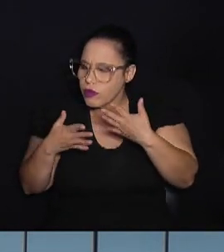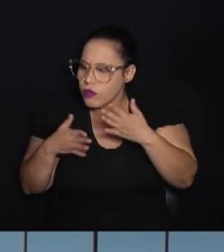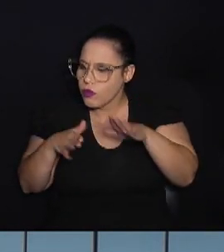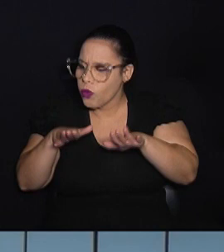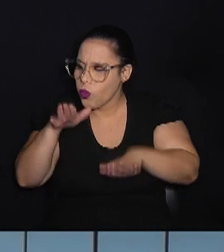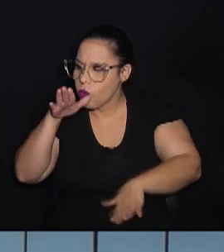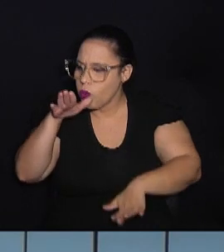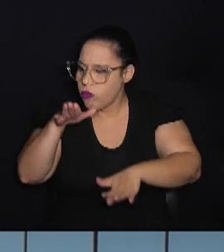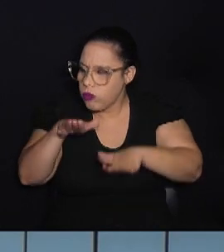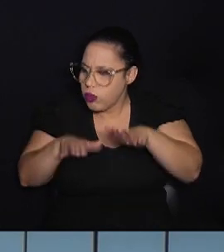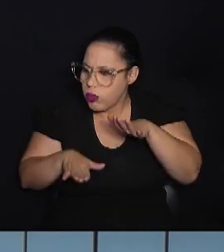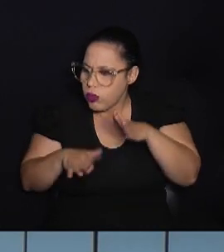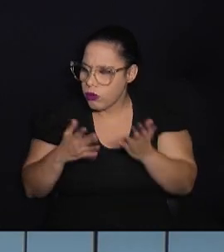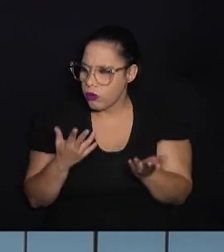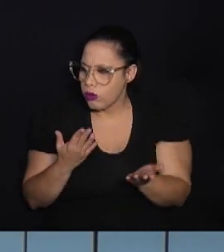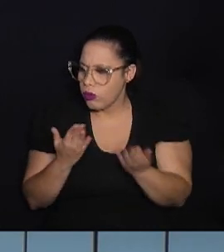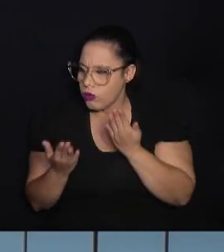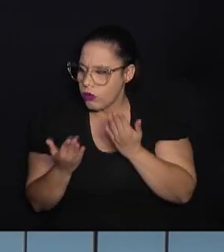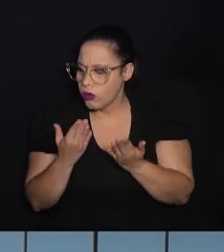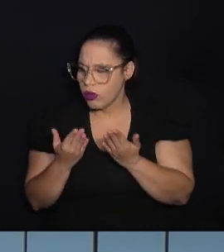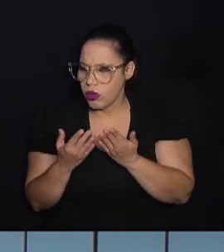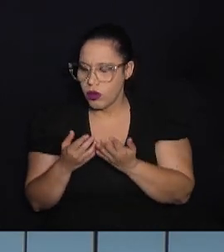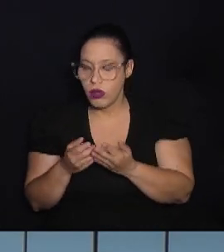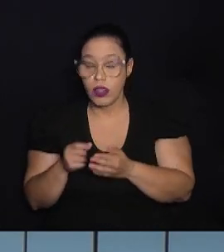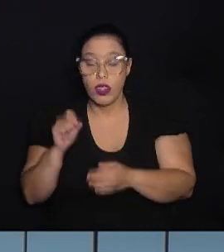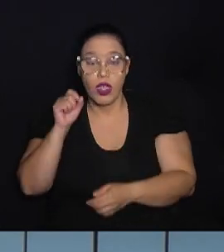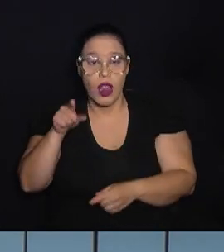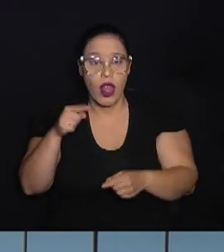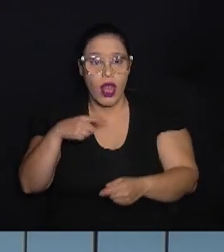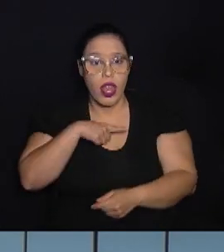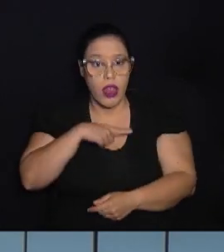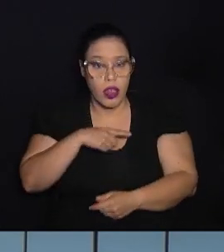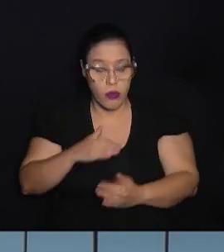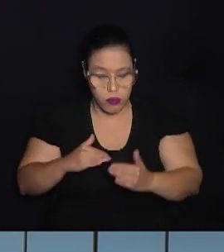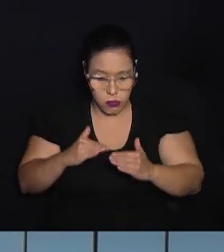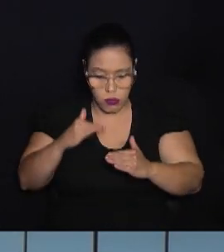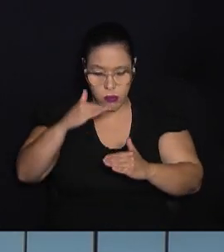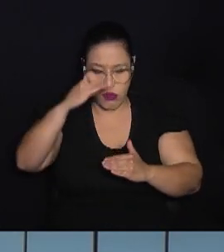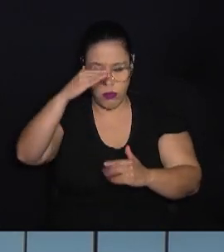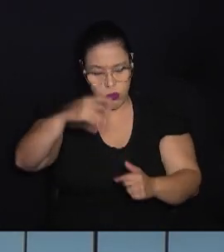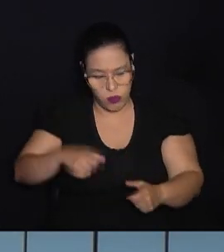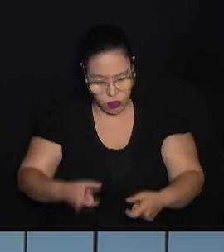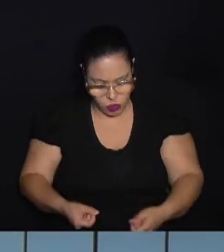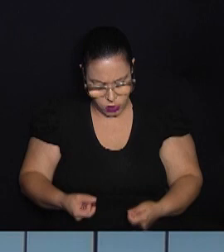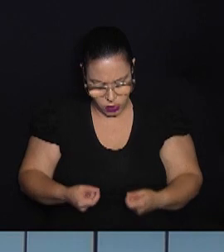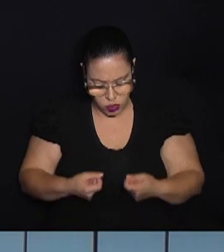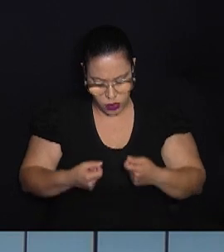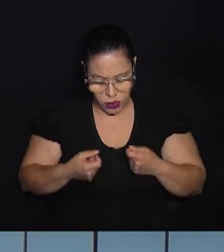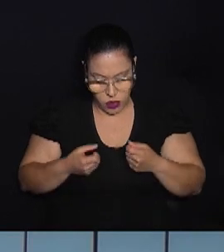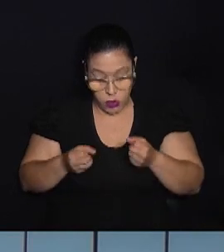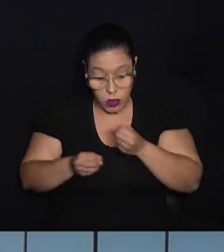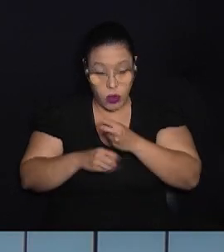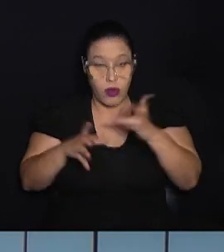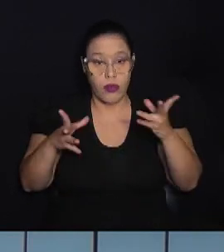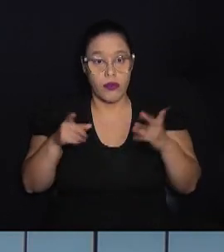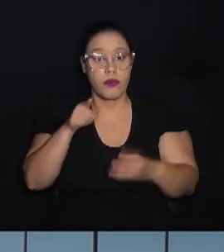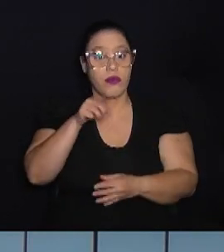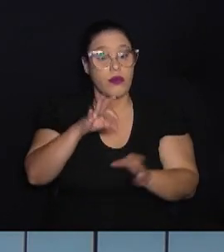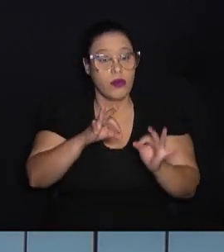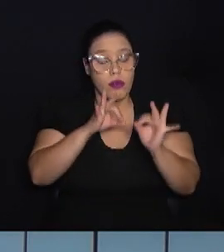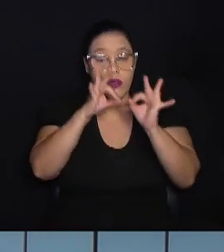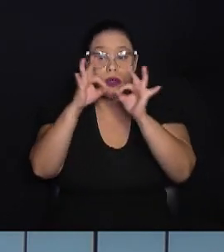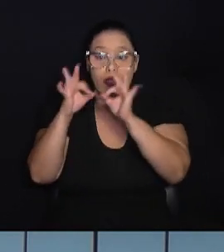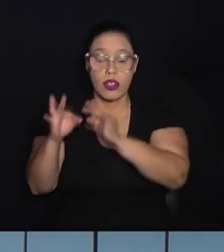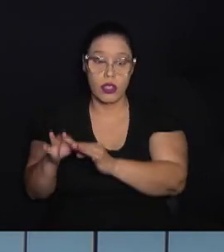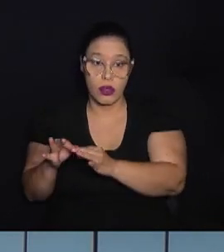ganho de peso com a chance da pessoa desenvolver esse câncer, né? Queria que você esclarecesse isso para quem está